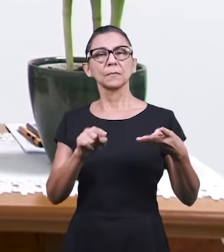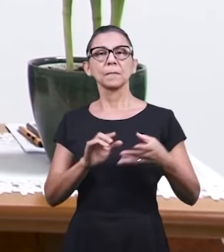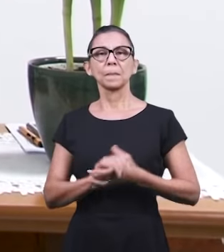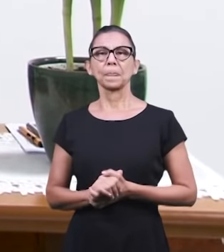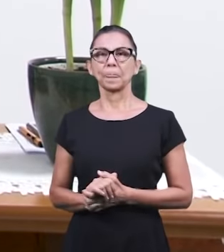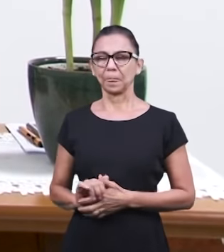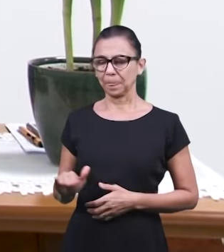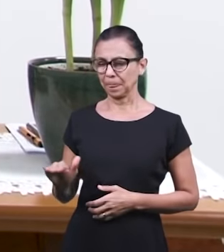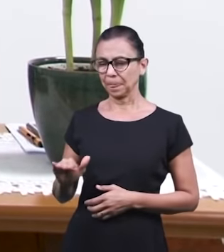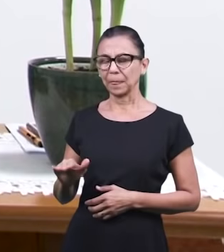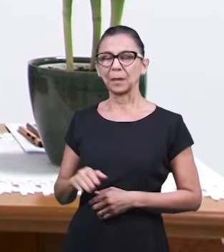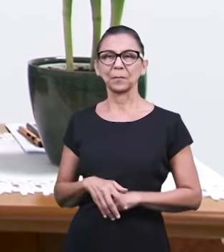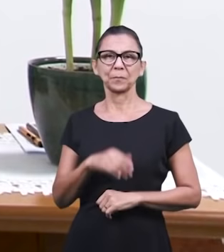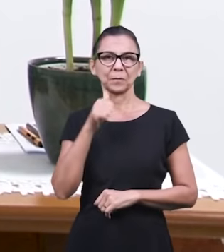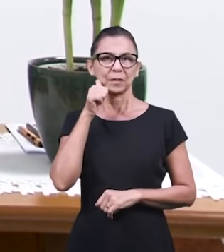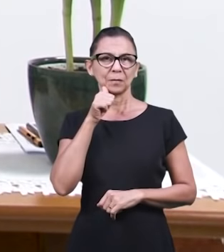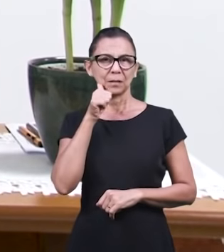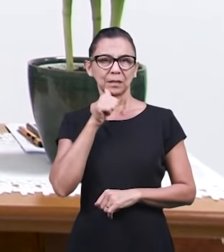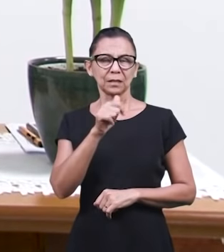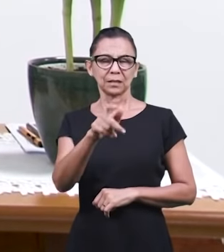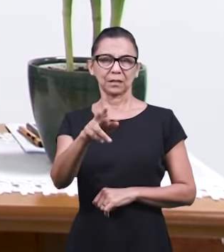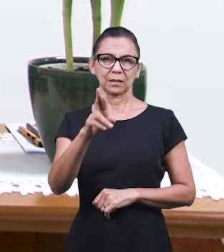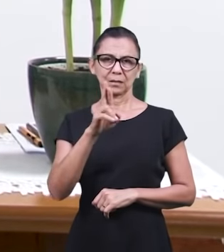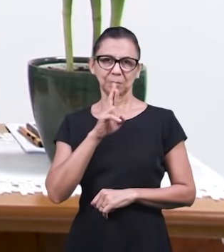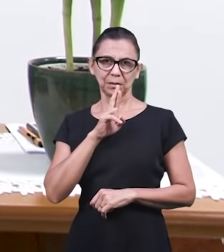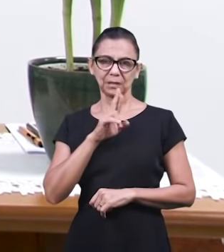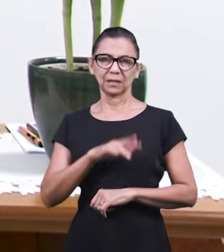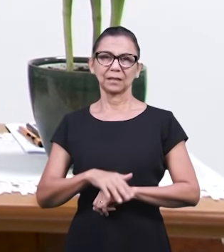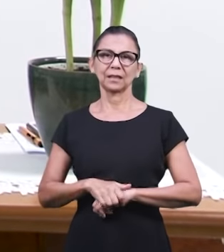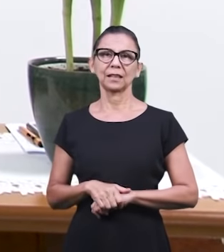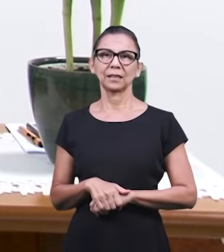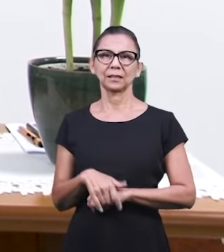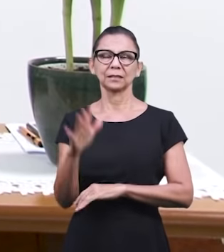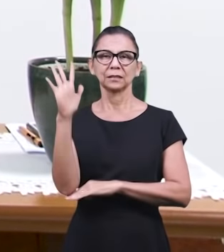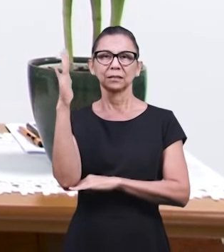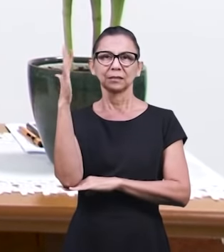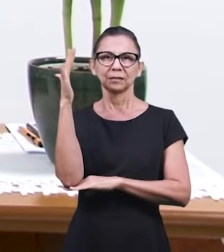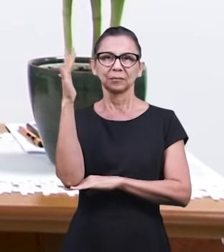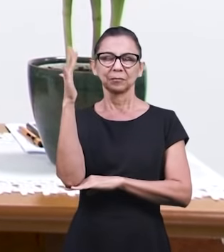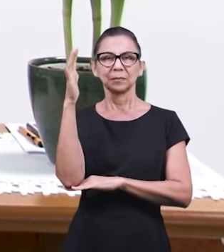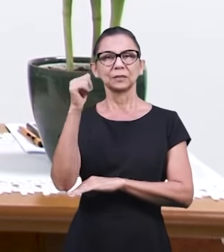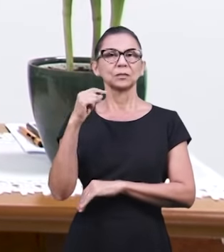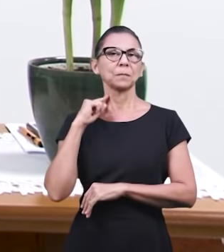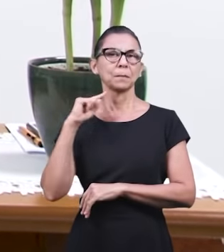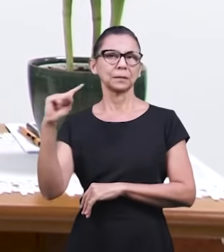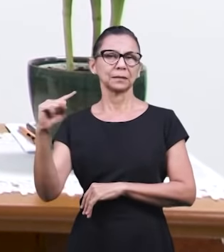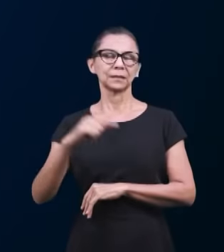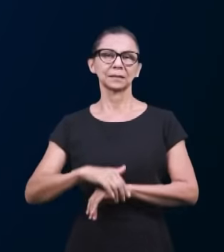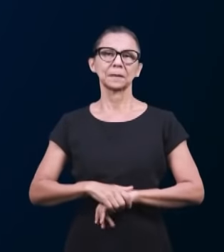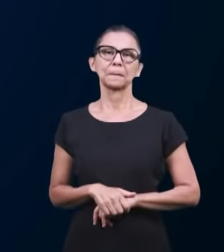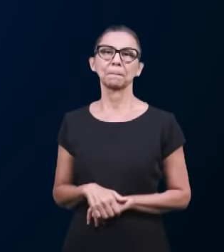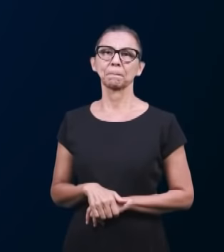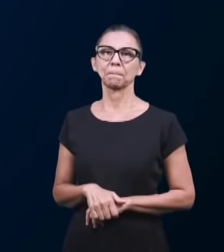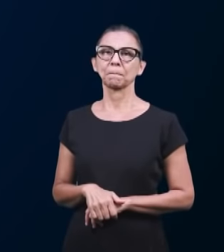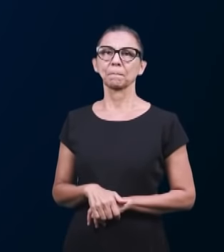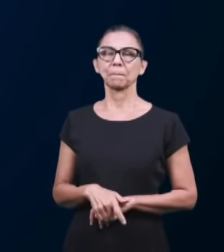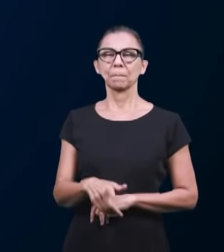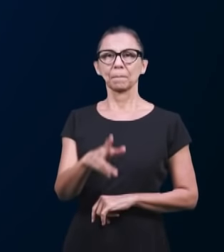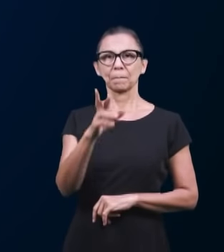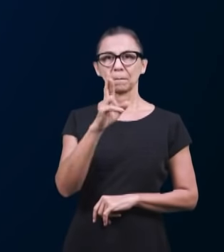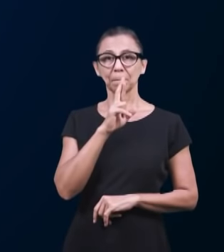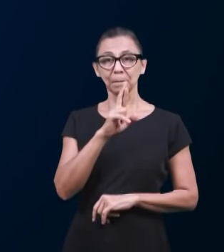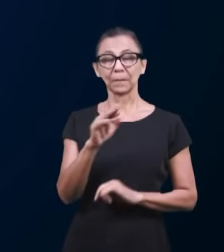uma intermediária, Ana Luísa Iportes Lima, de Ipatinga, Minas Gerais. Vamos ouvi-la. A resposta